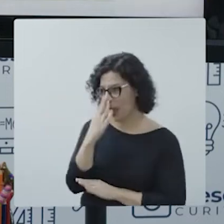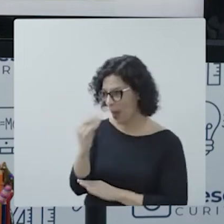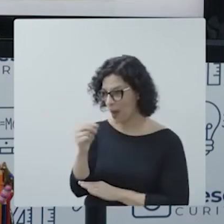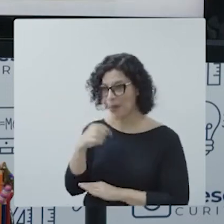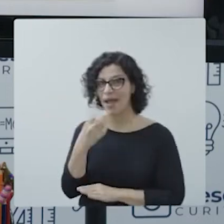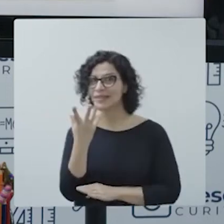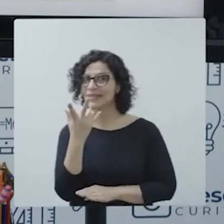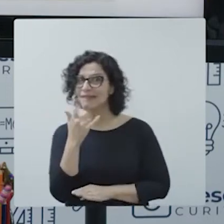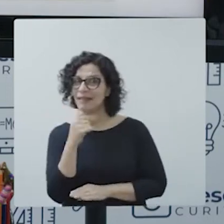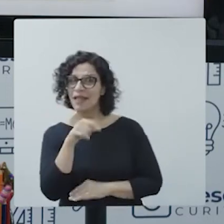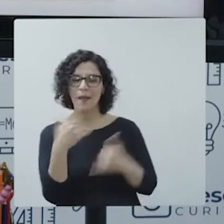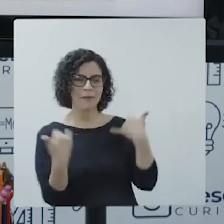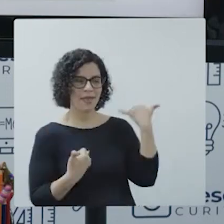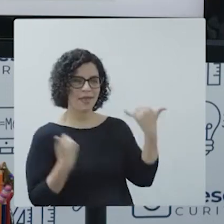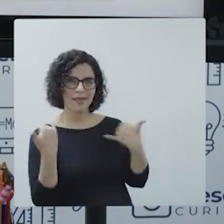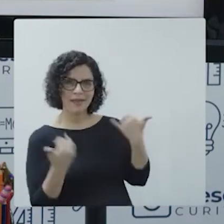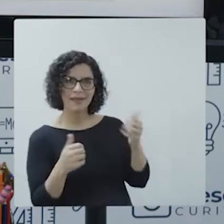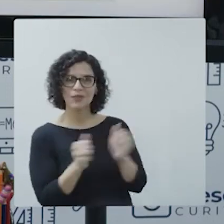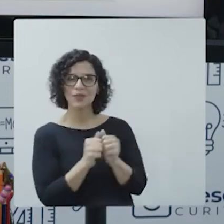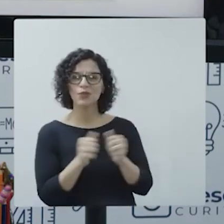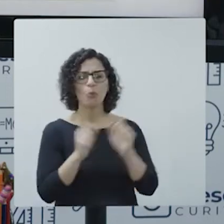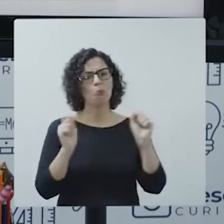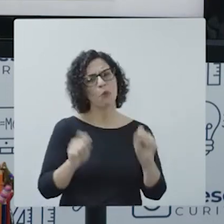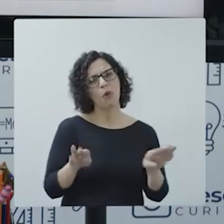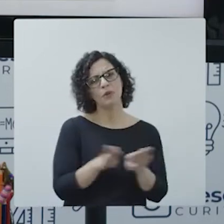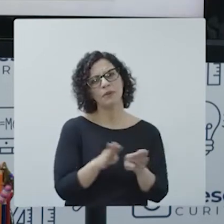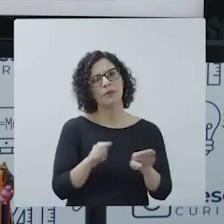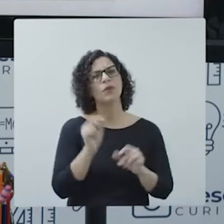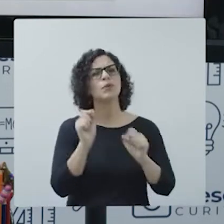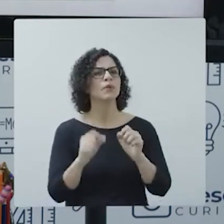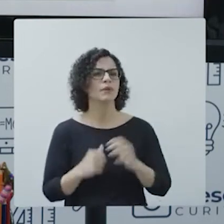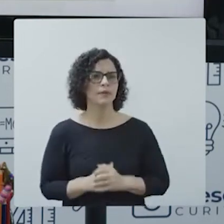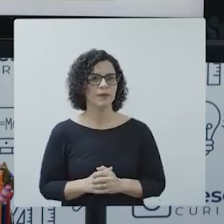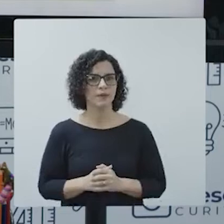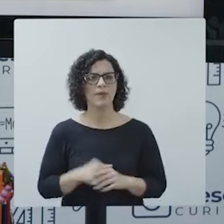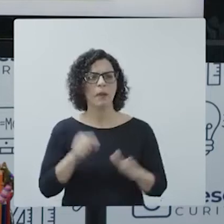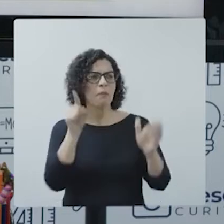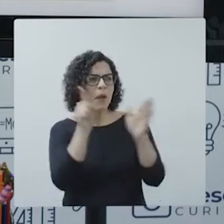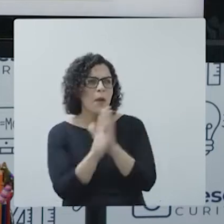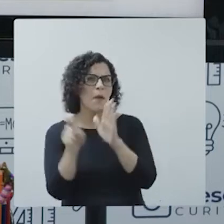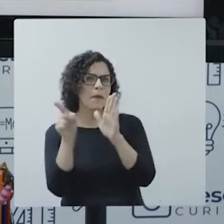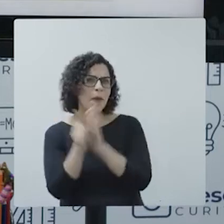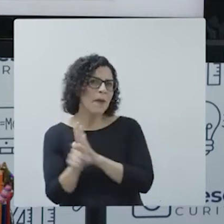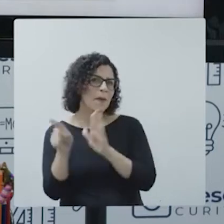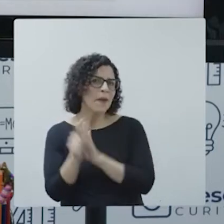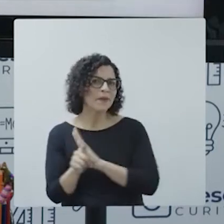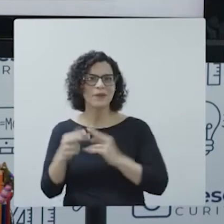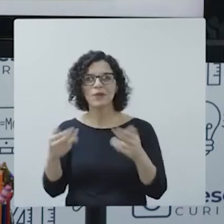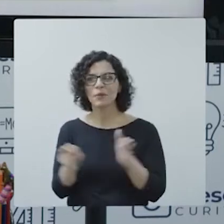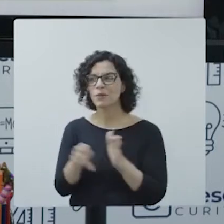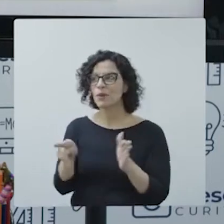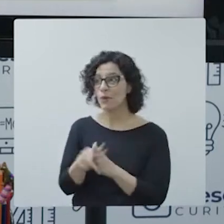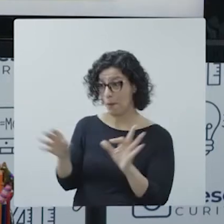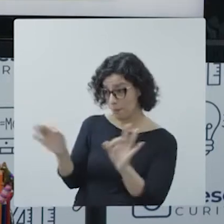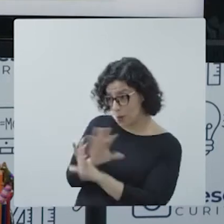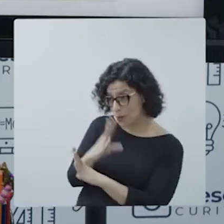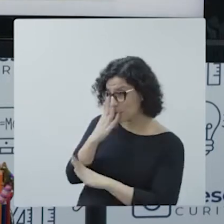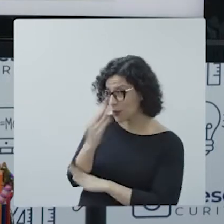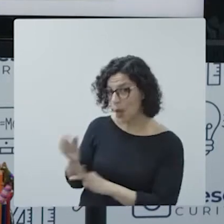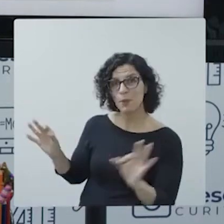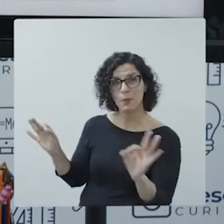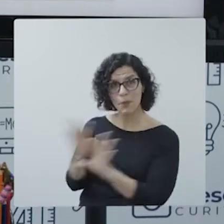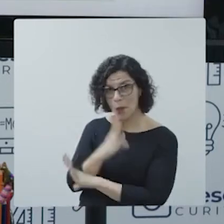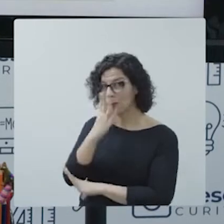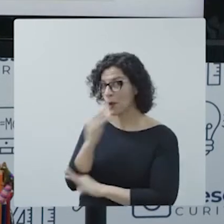lobo, as outras crianças podem o quê? Ir perguntando para o lobo se ele está